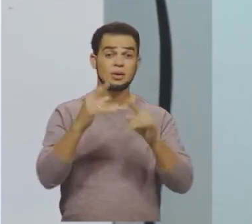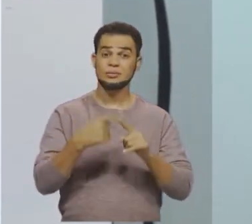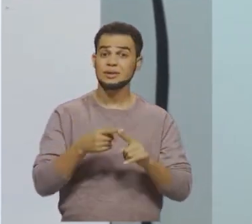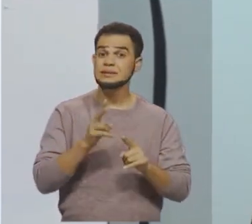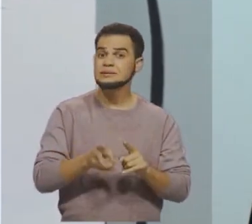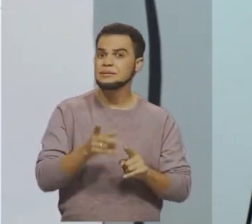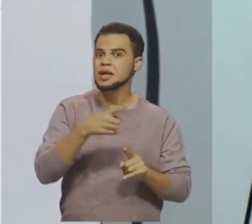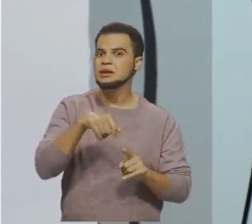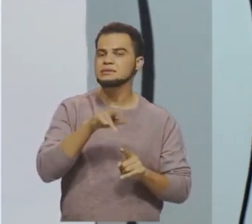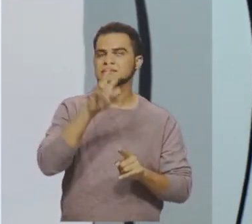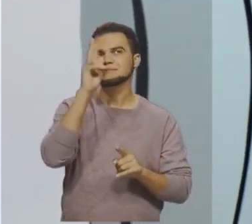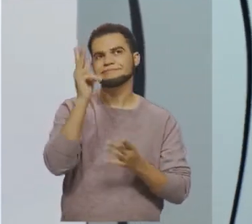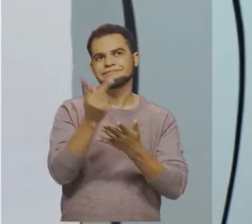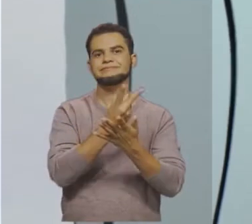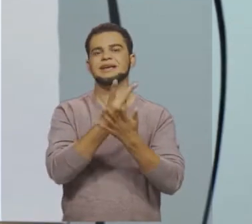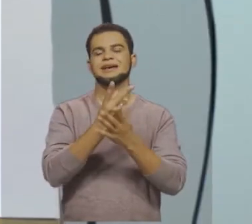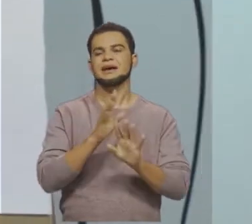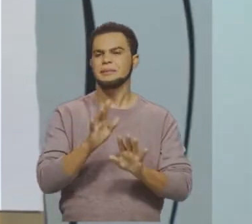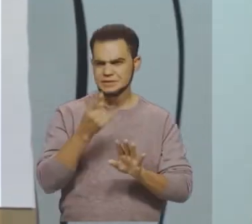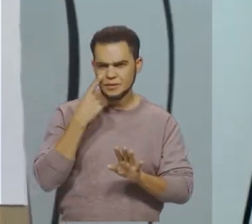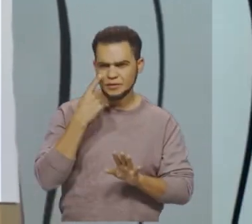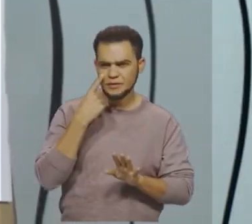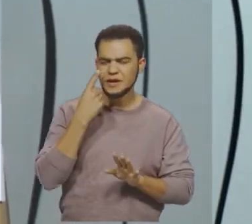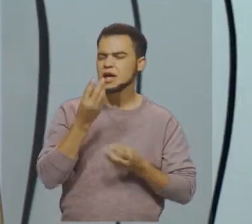de multiplicação